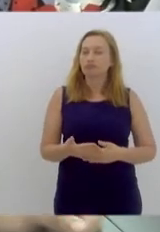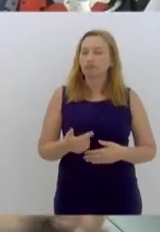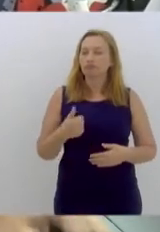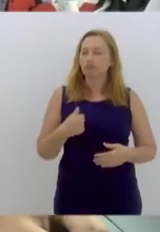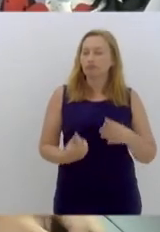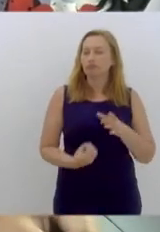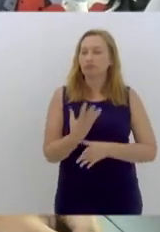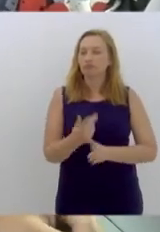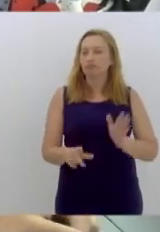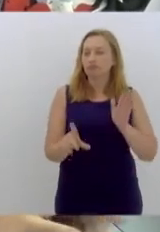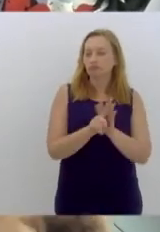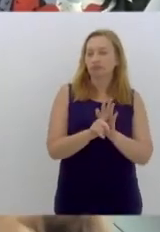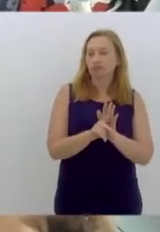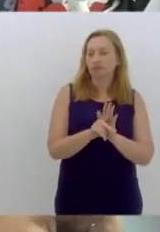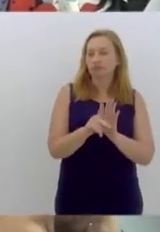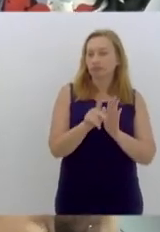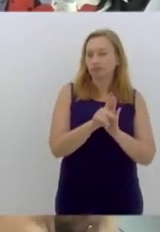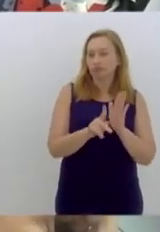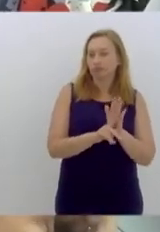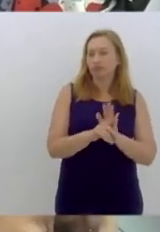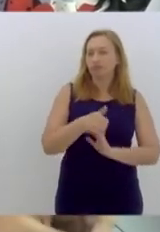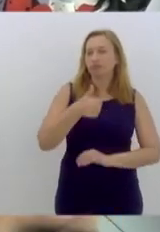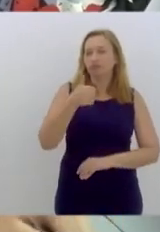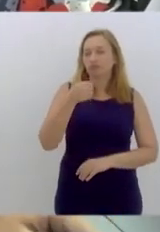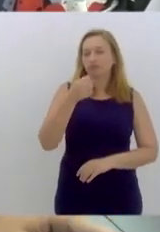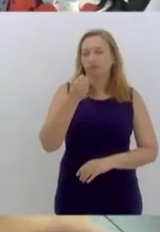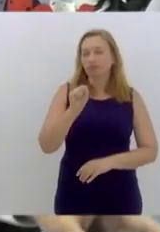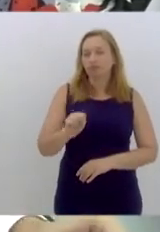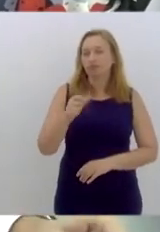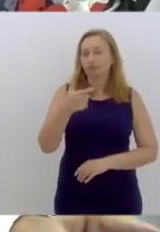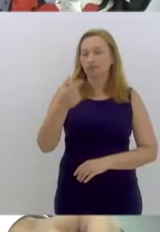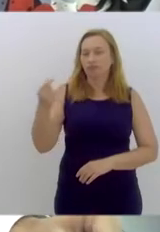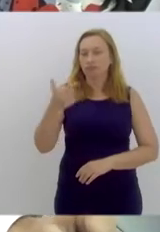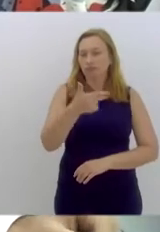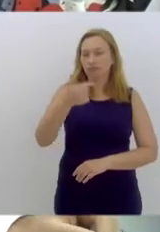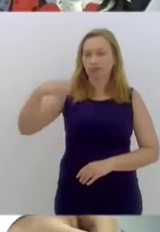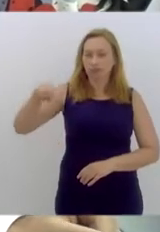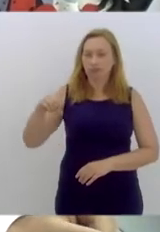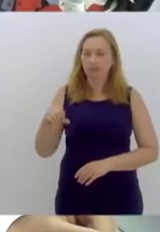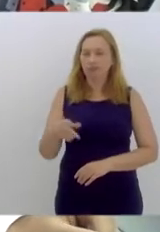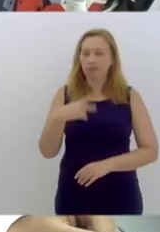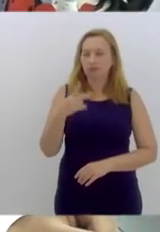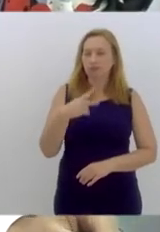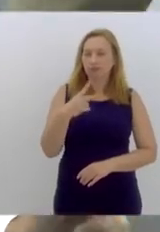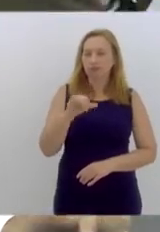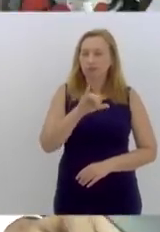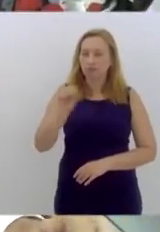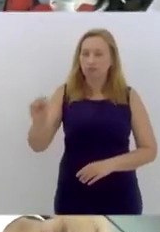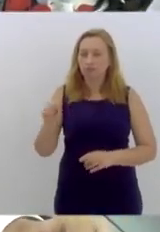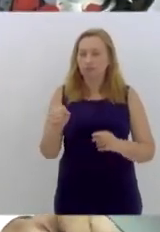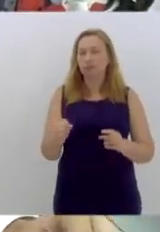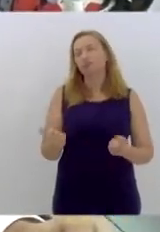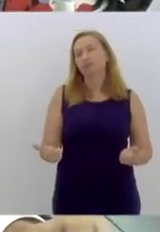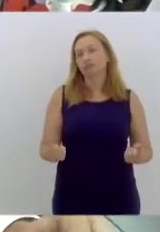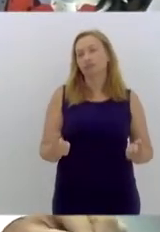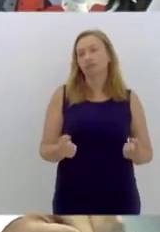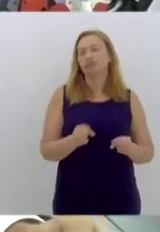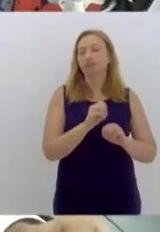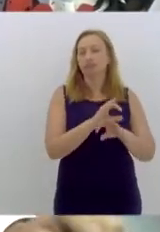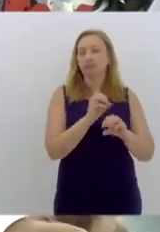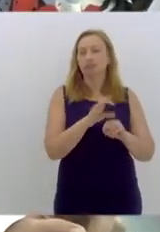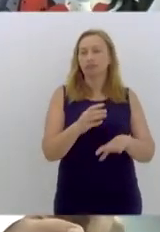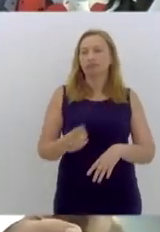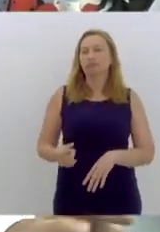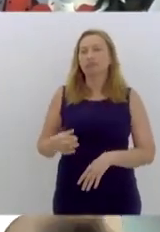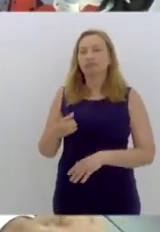do projeto de lei 820 de 2019, que versa sobre ICMS educacional. Então, quando deputado dessa casa, eu